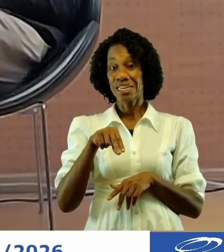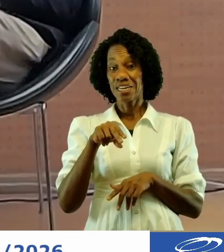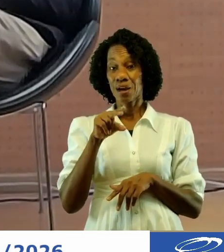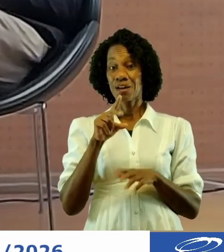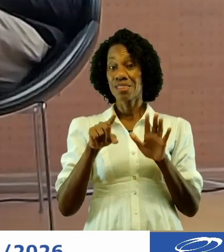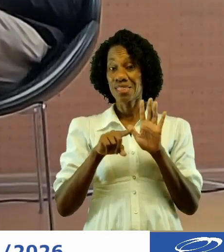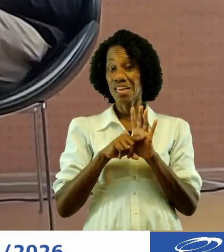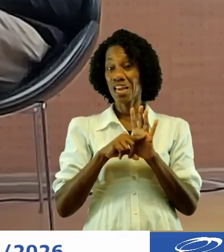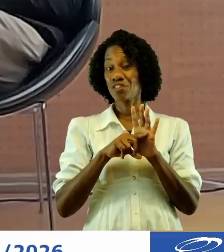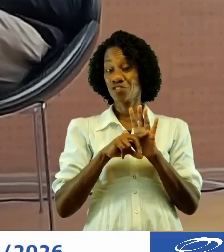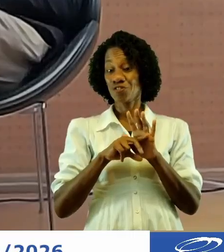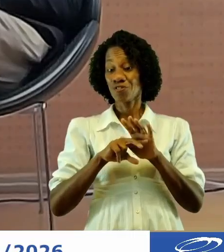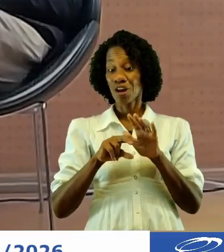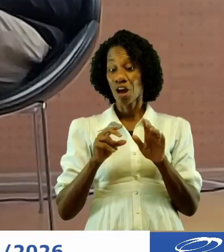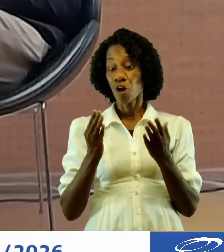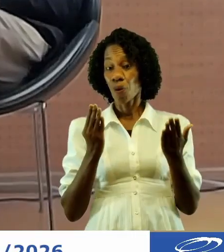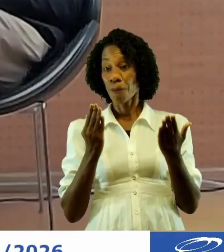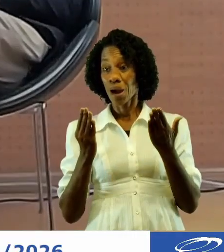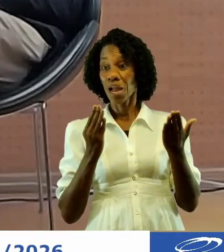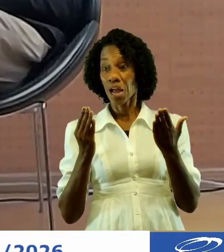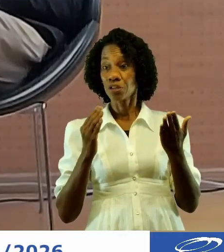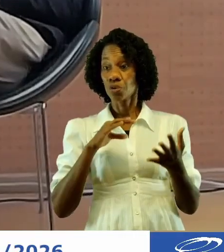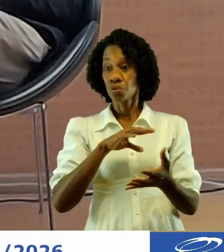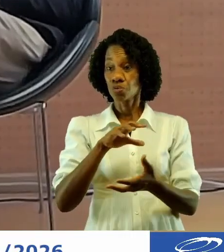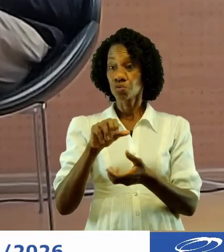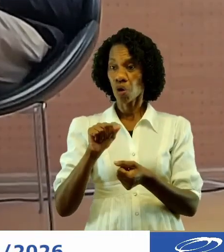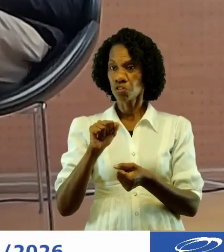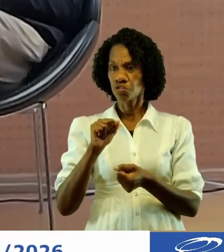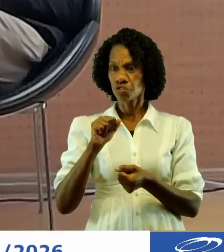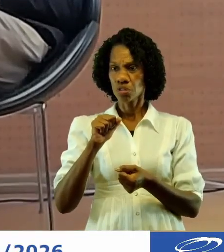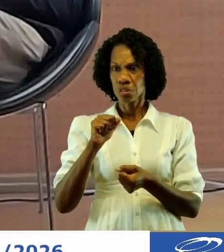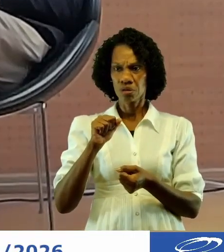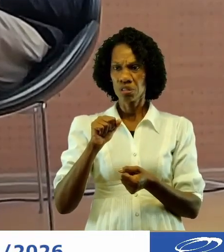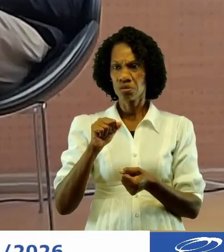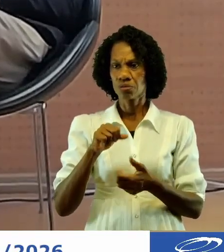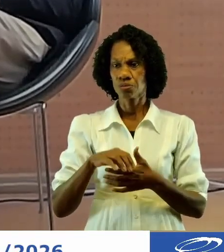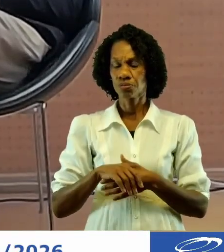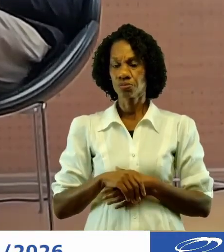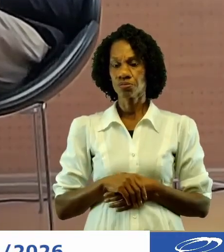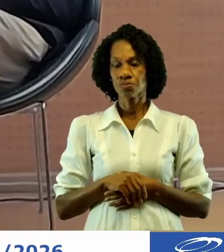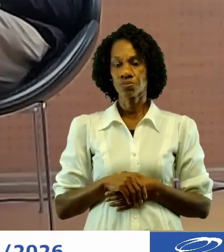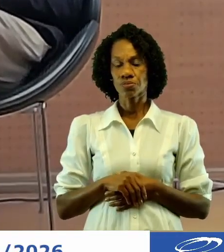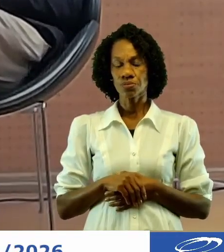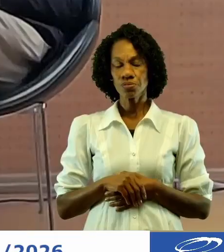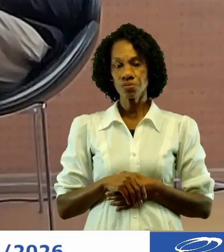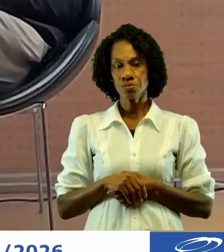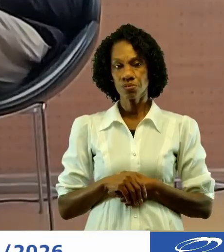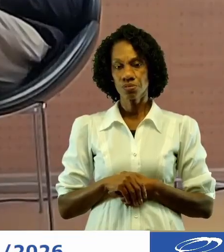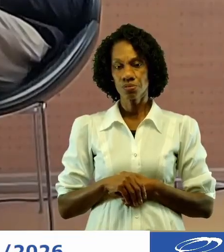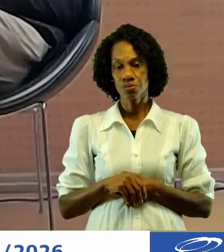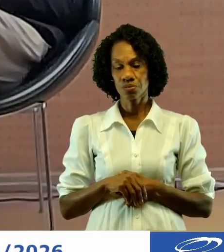países do norte global. Yeah, we have identified that in the south hemisphere, the prevalence